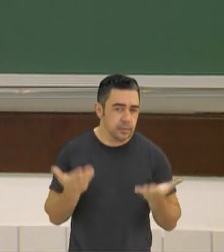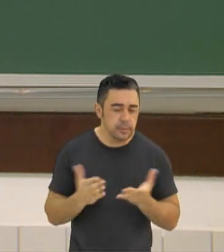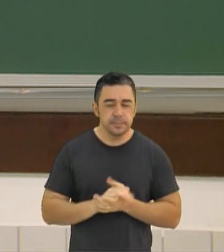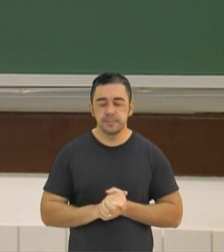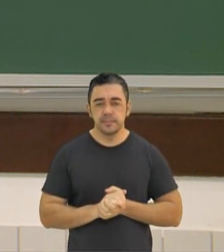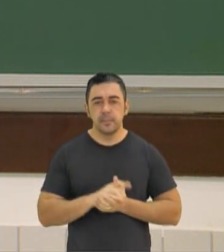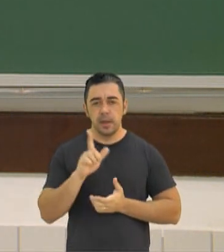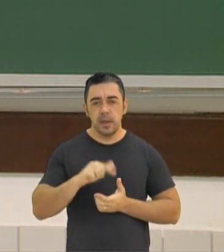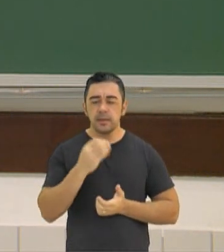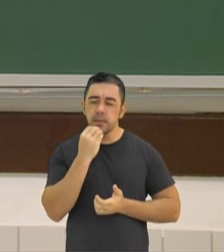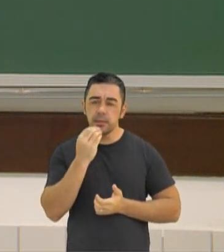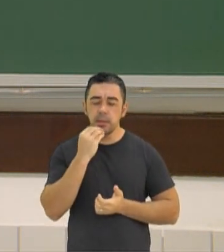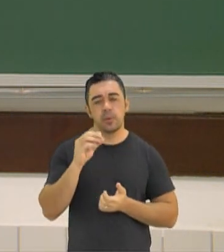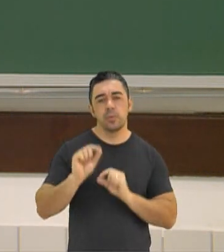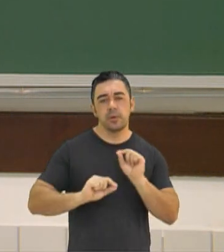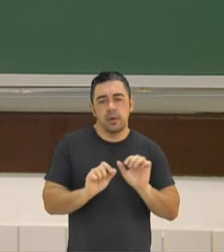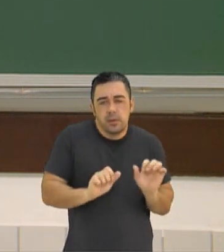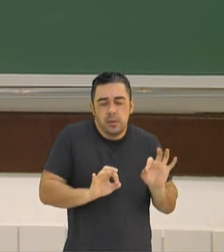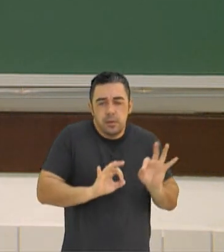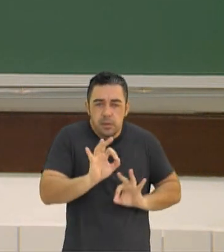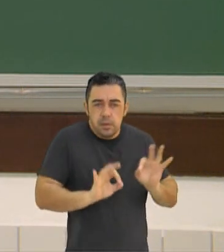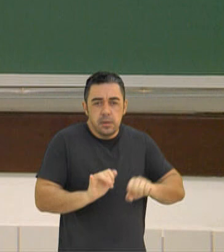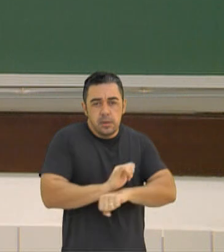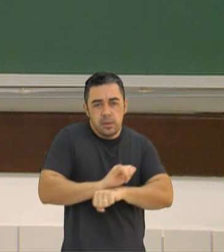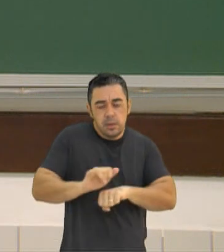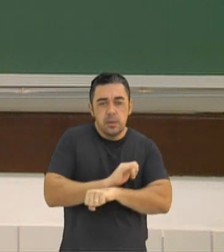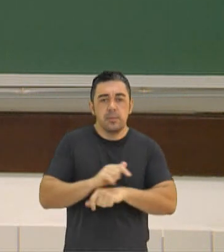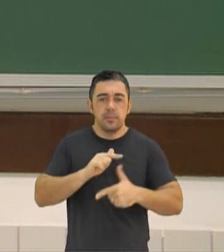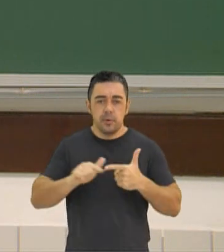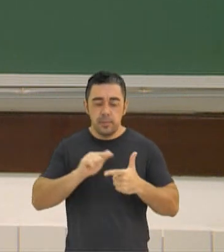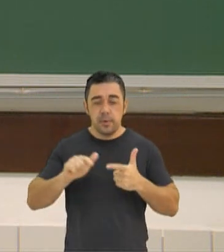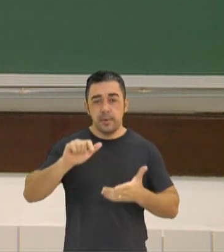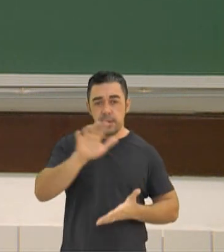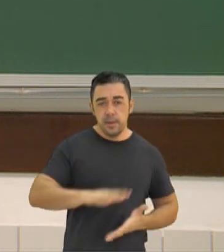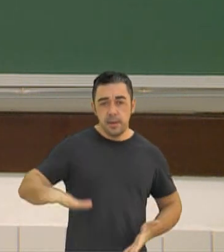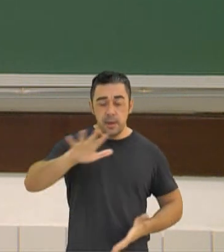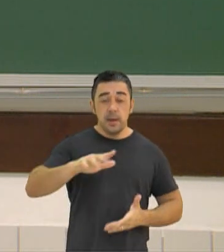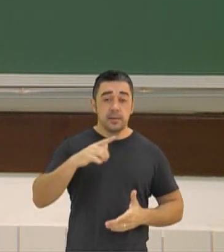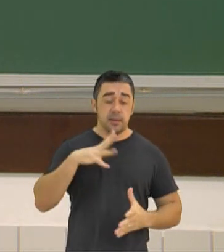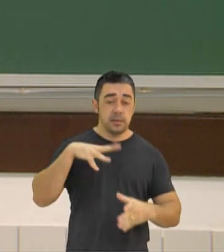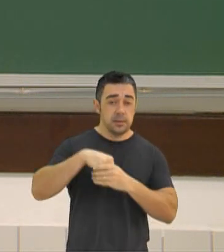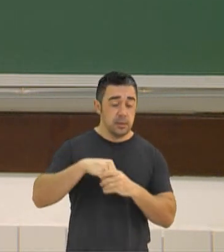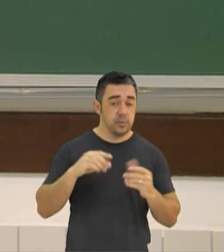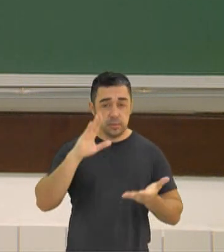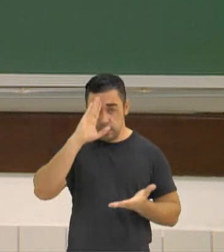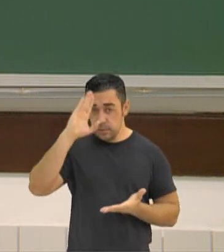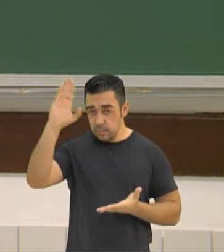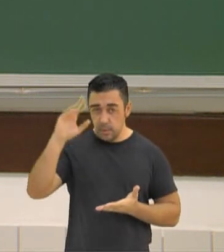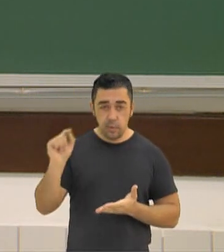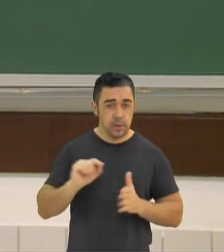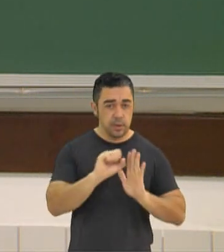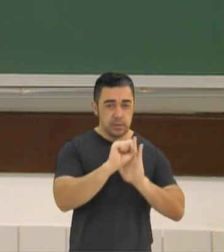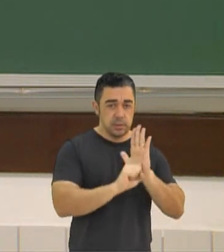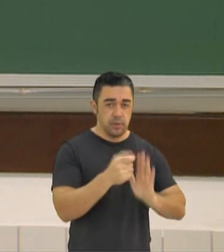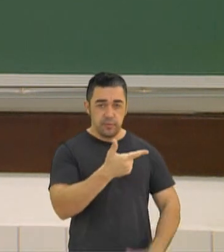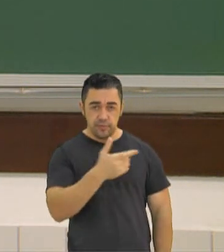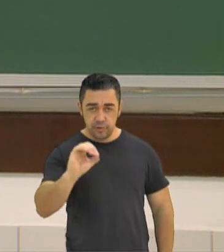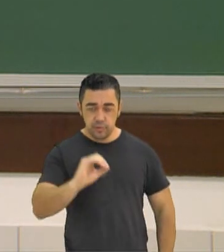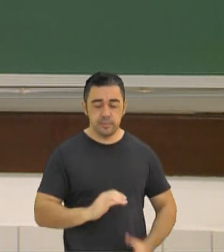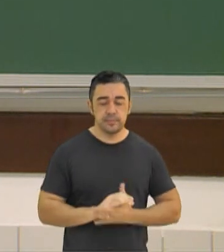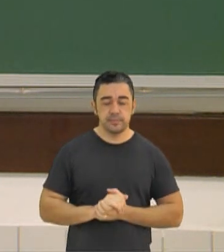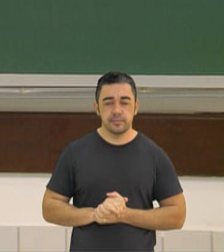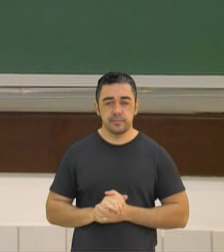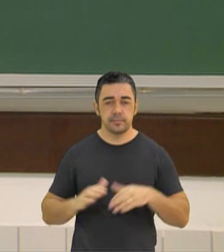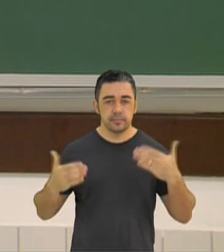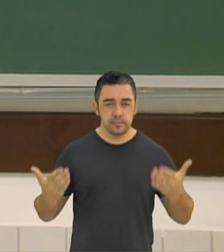é articular as principais problemáticas ambientais dentro do cenário atual, principalmente século XX.